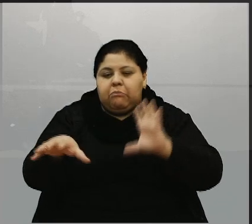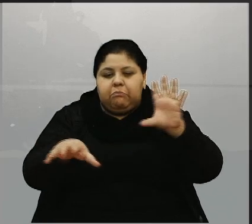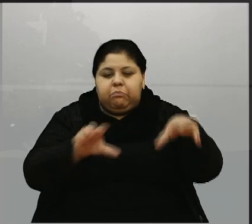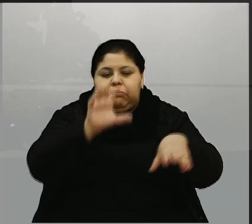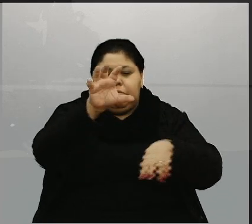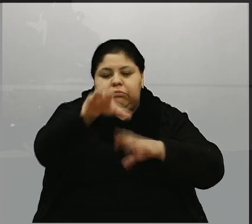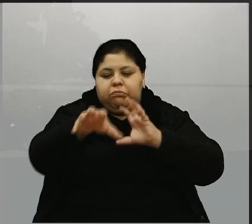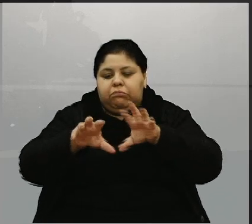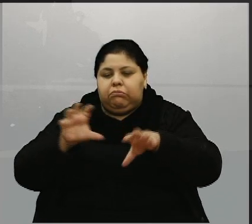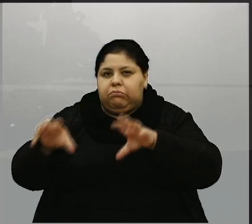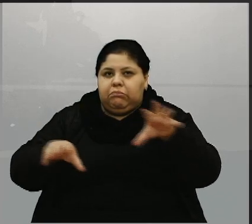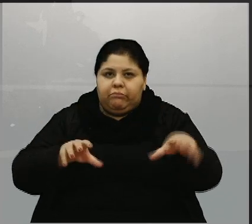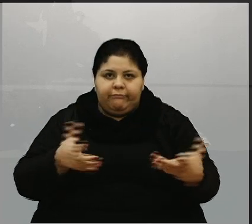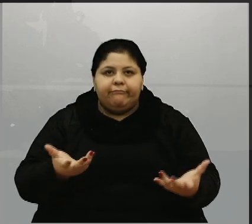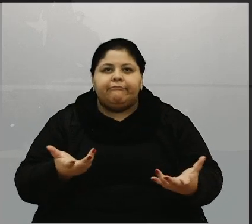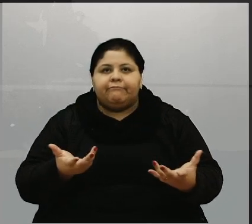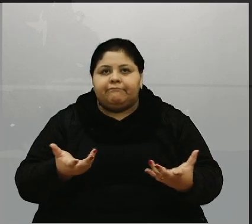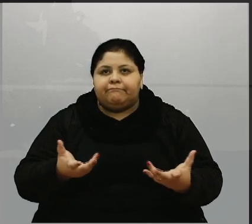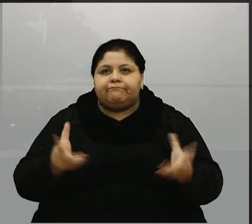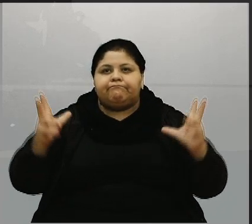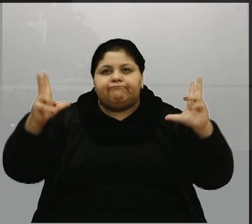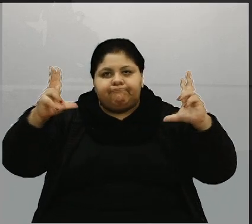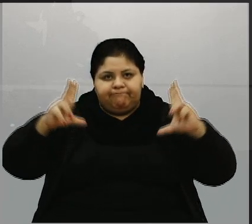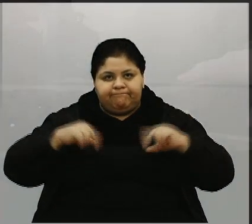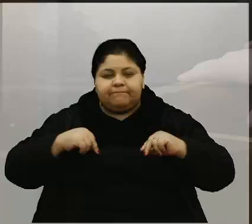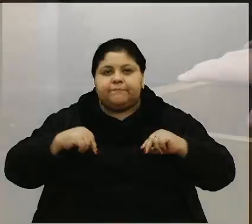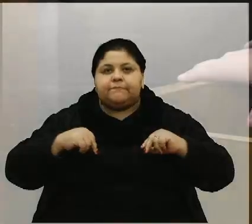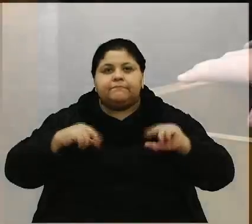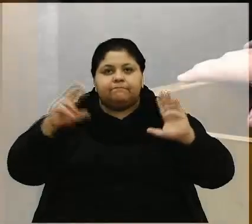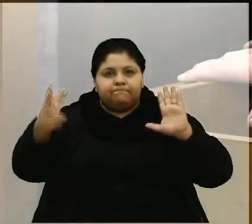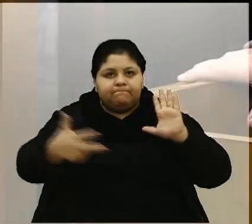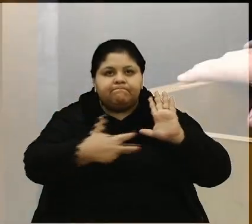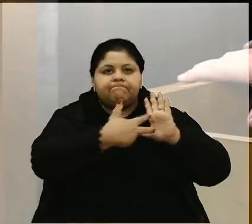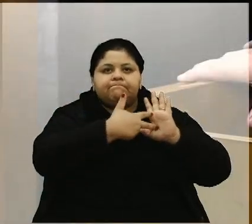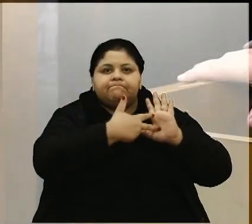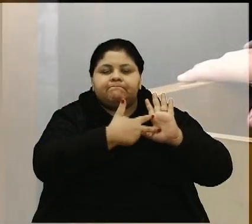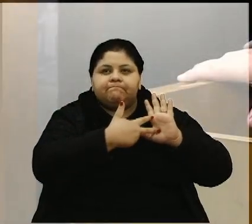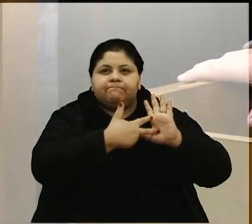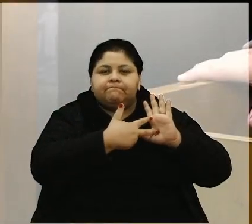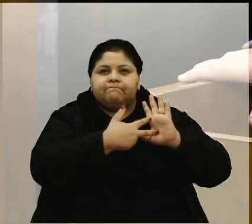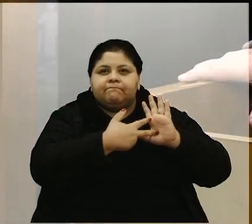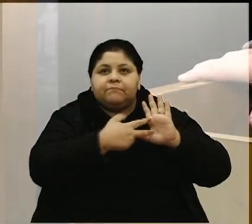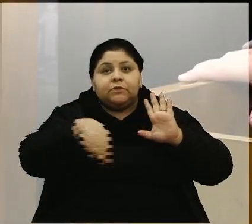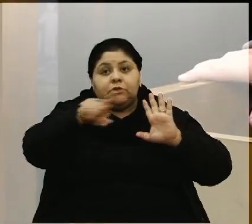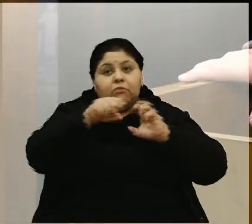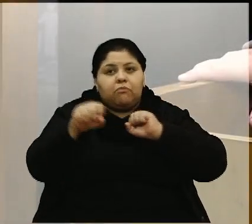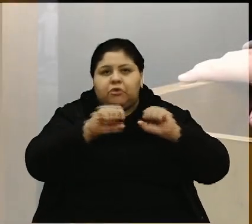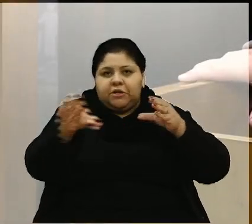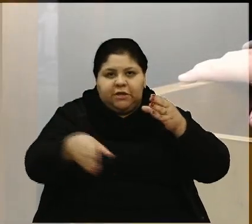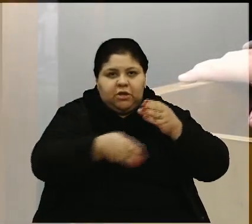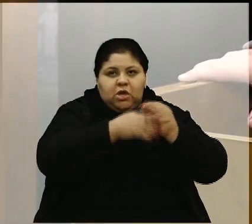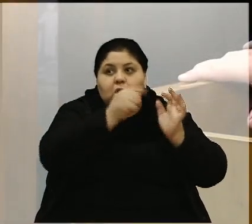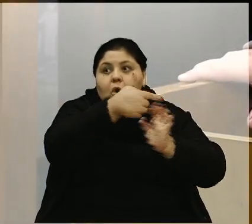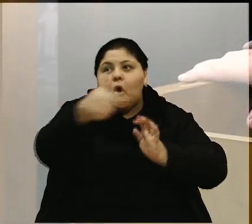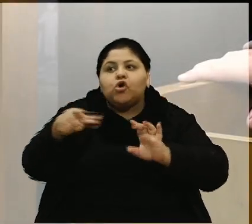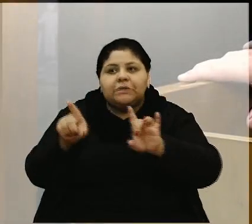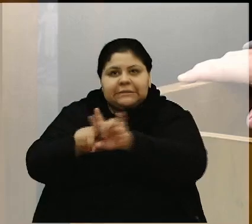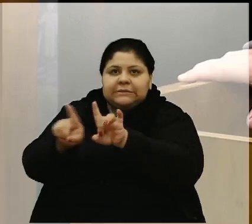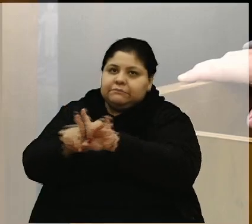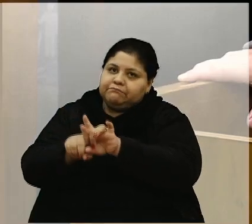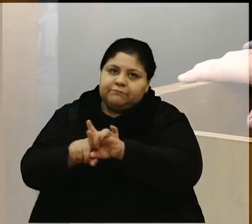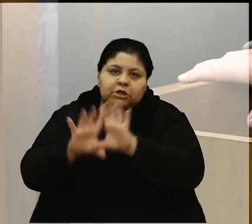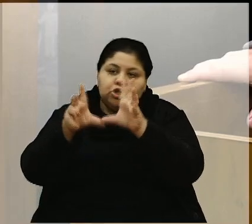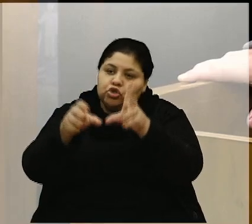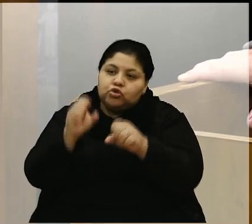localizações e que merecem uma atenção. E nós poderíamos somar outras várias de tudo